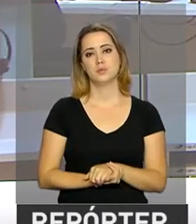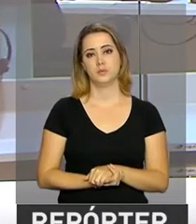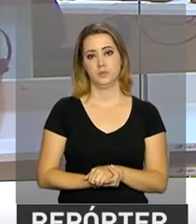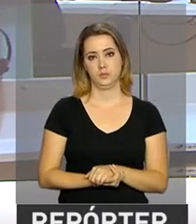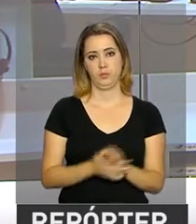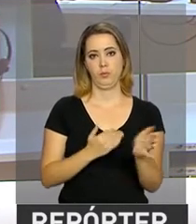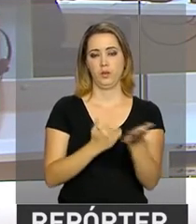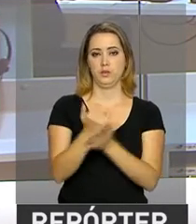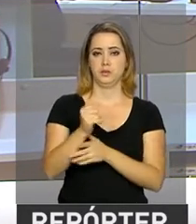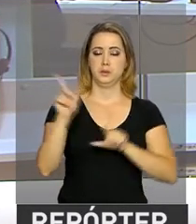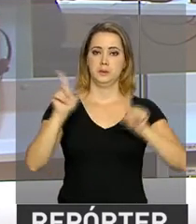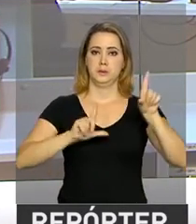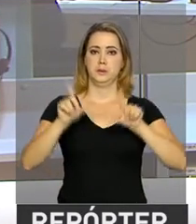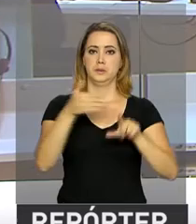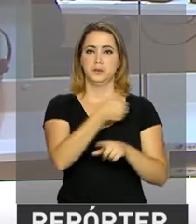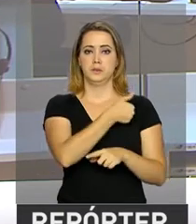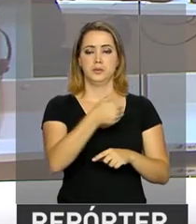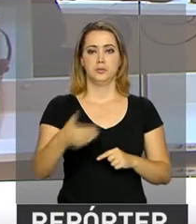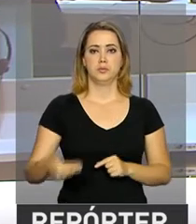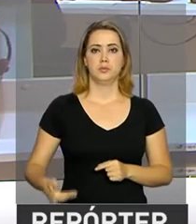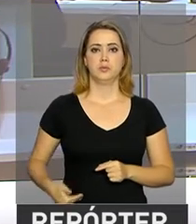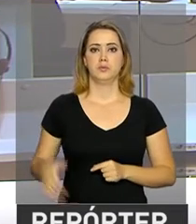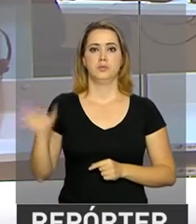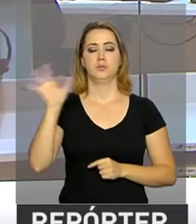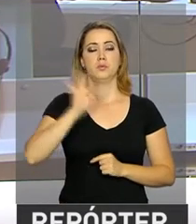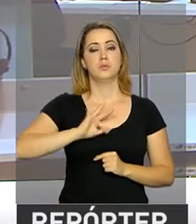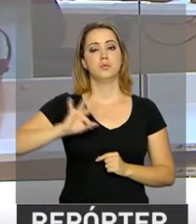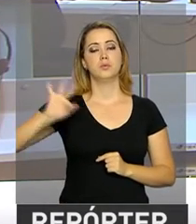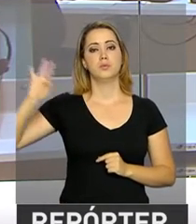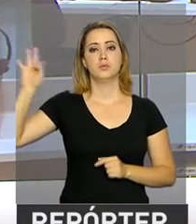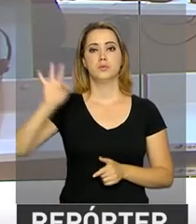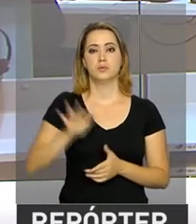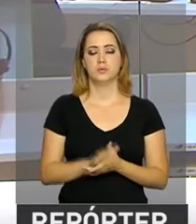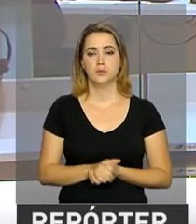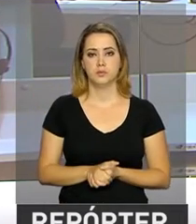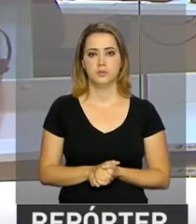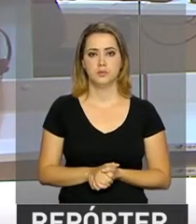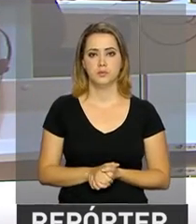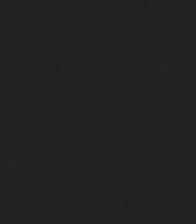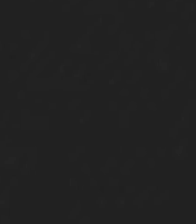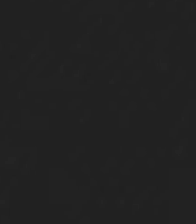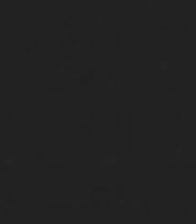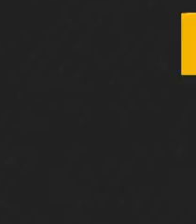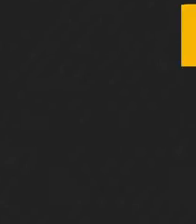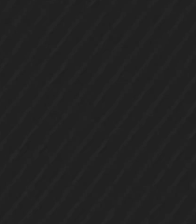sociais e continue com a gente aqui na nbr a tv do governo federal